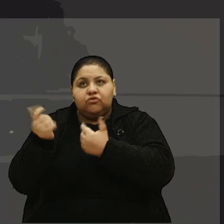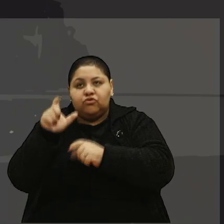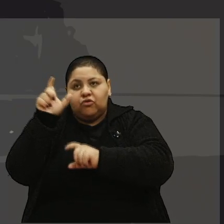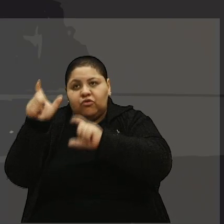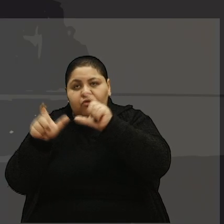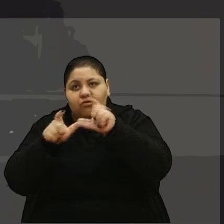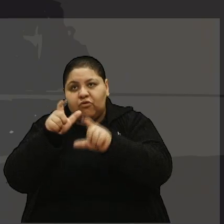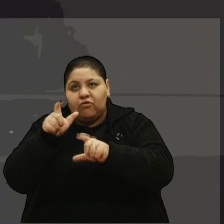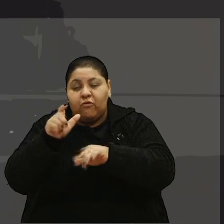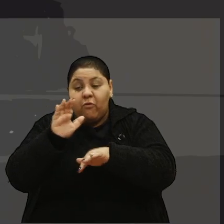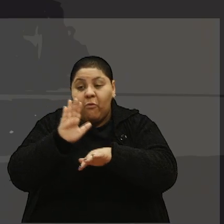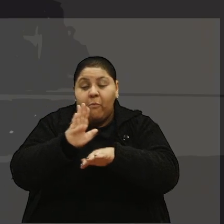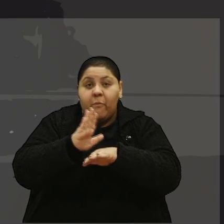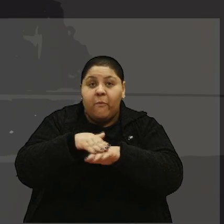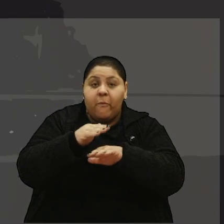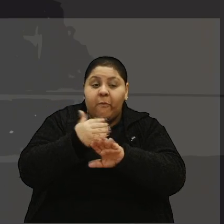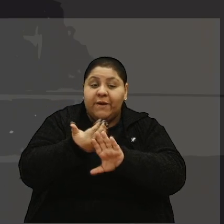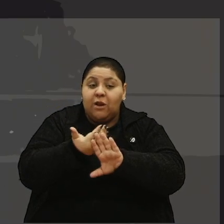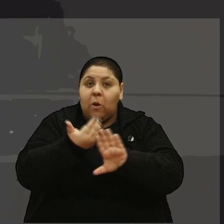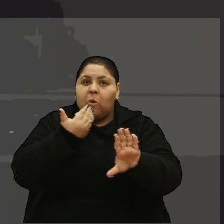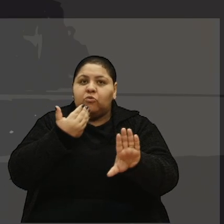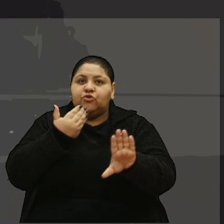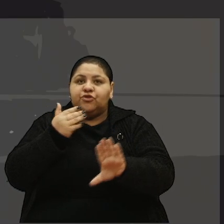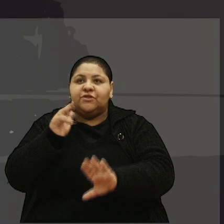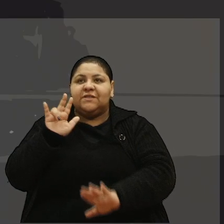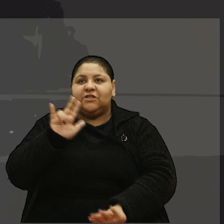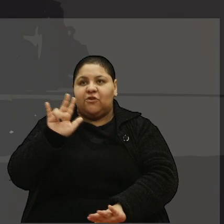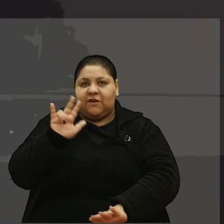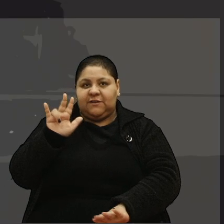fiquem mais longe das drogas.